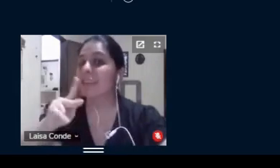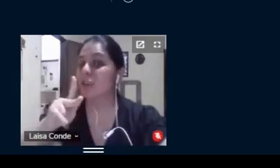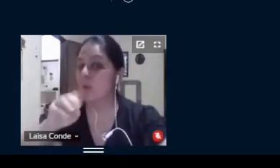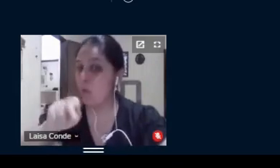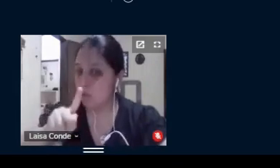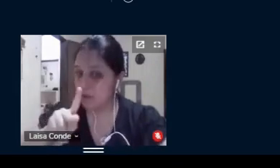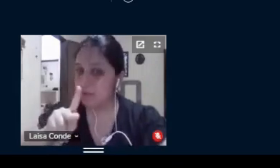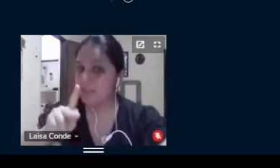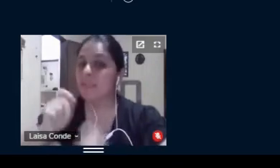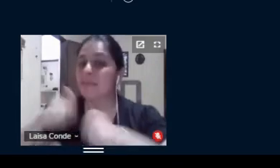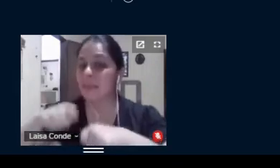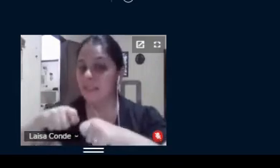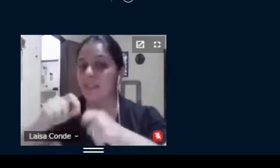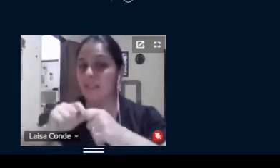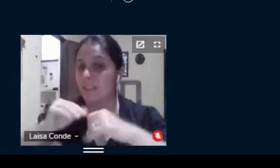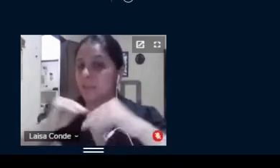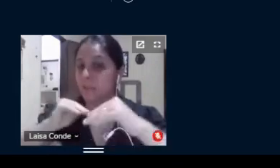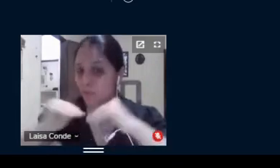ele.